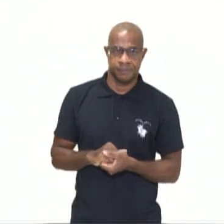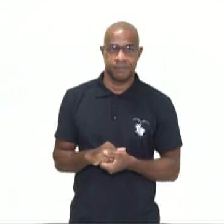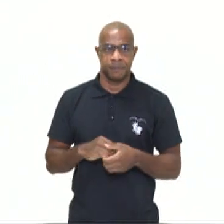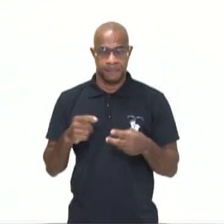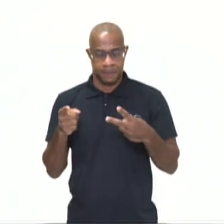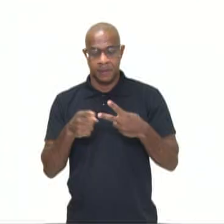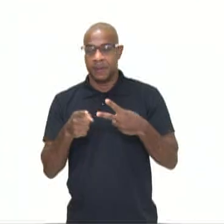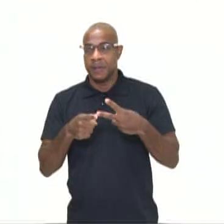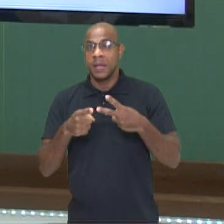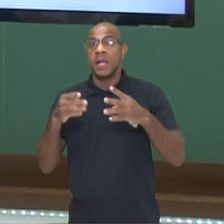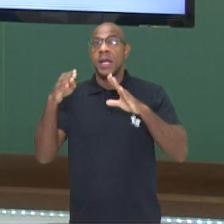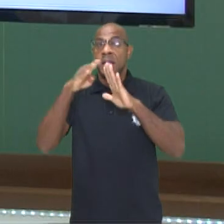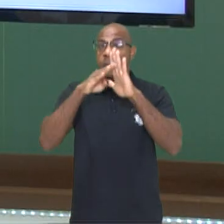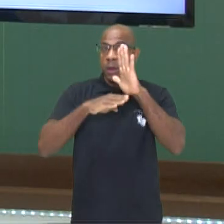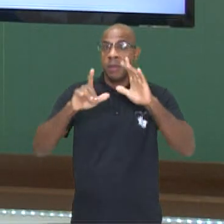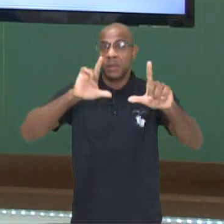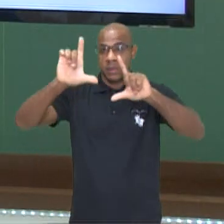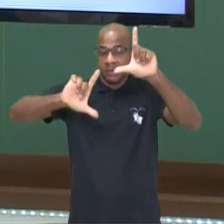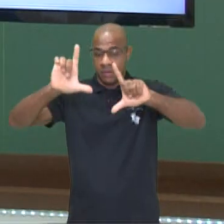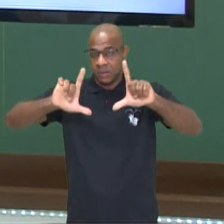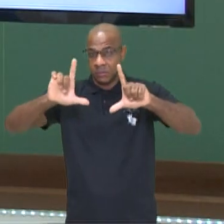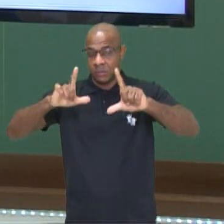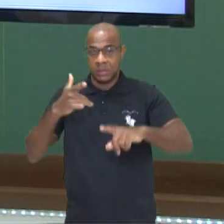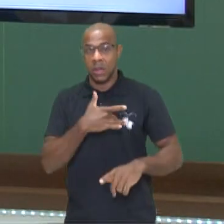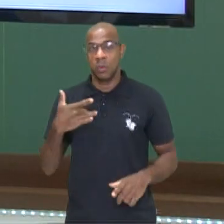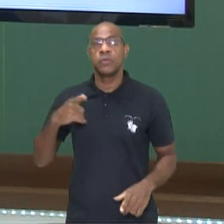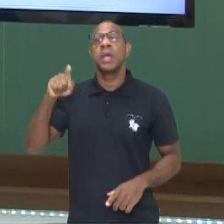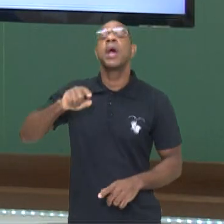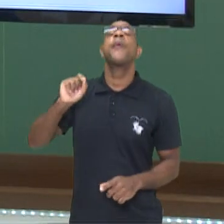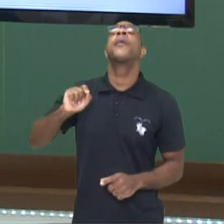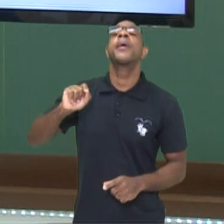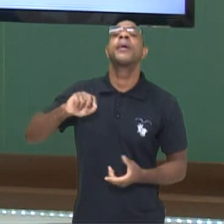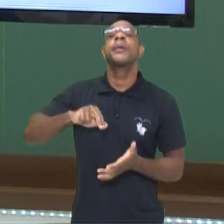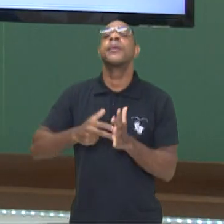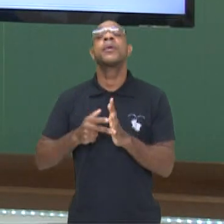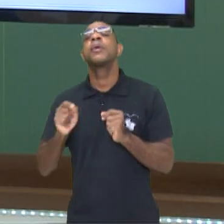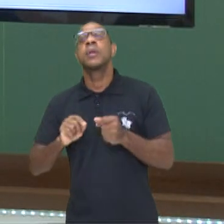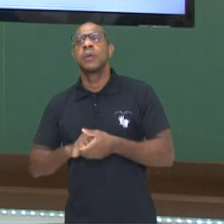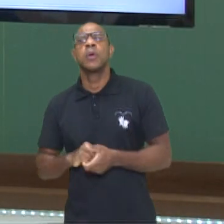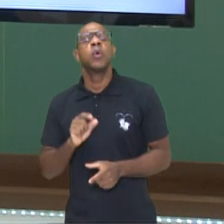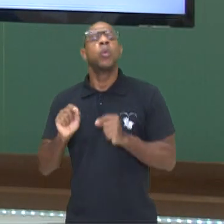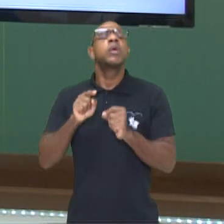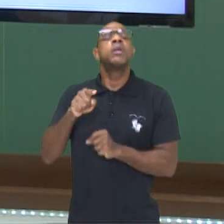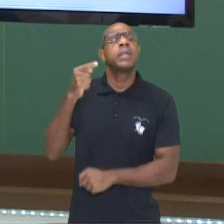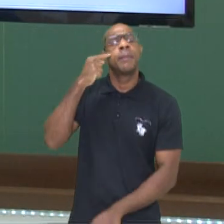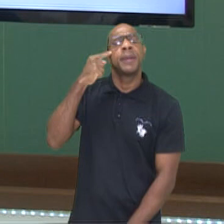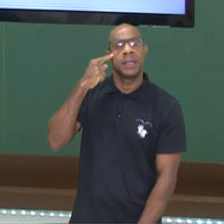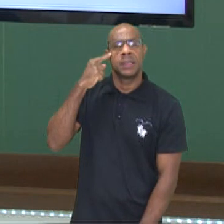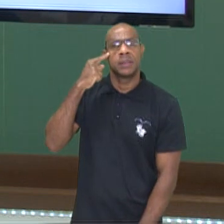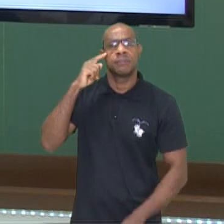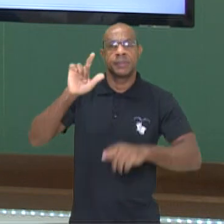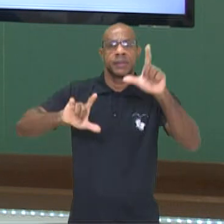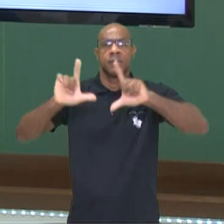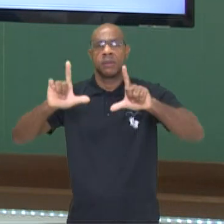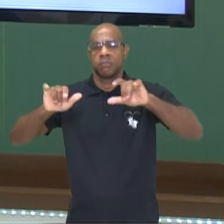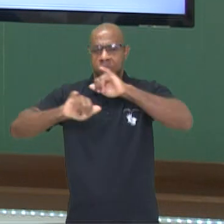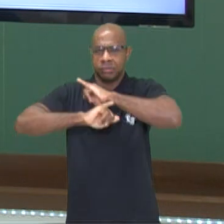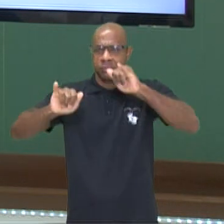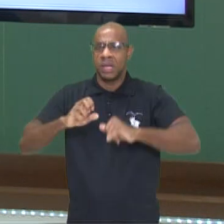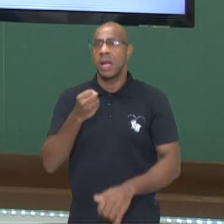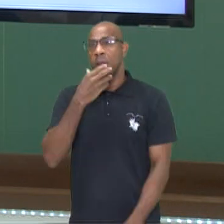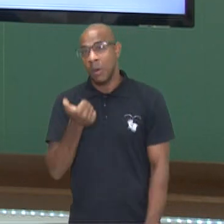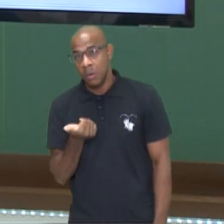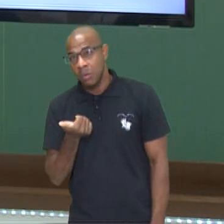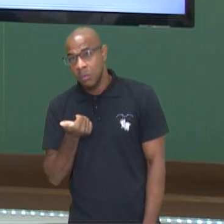são... Veja só, qual é a sua opinião? O que você pensa sobre esse tipo de programa? Você acha que é positivo